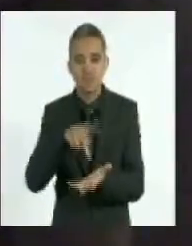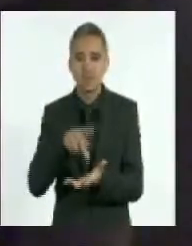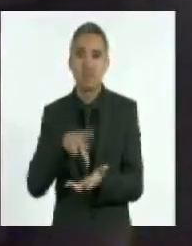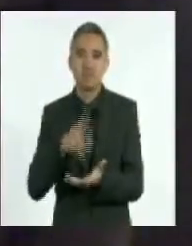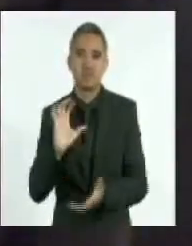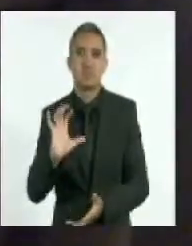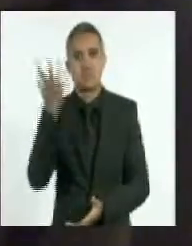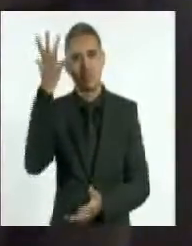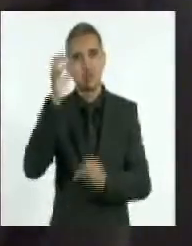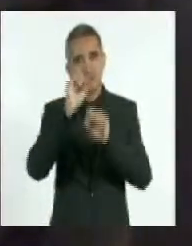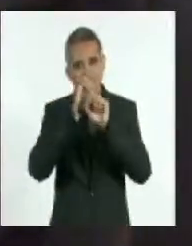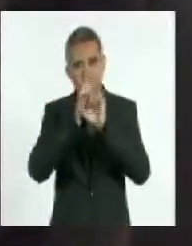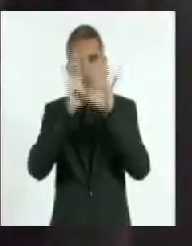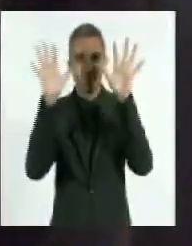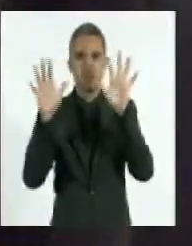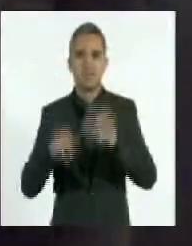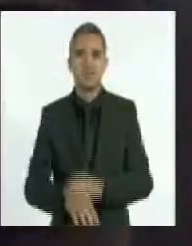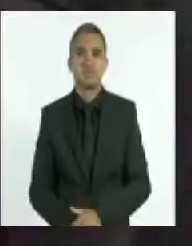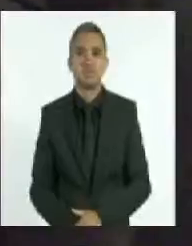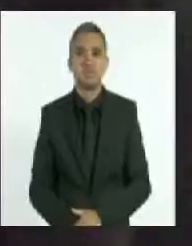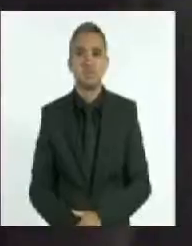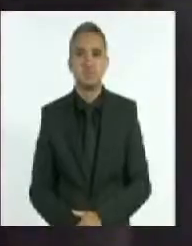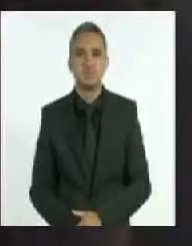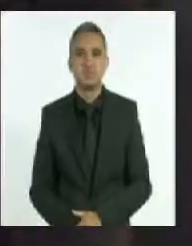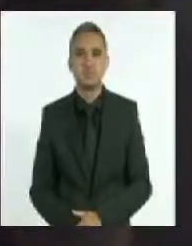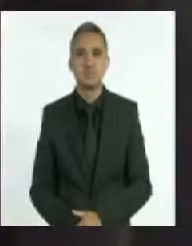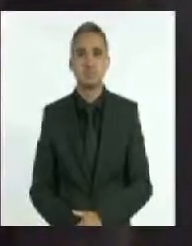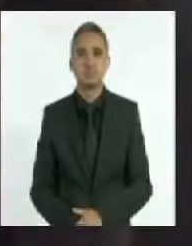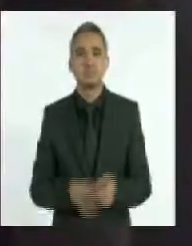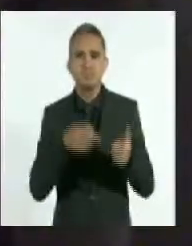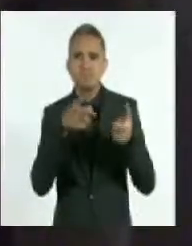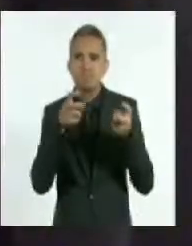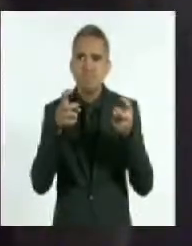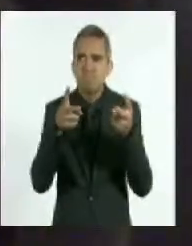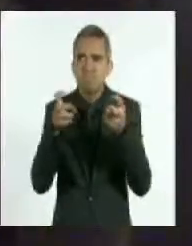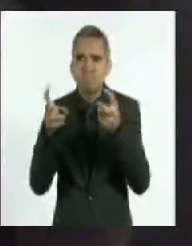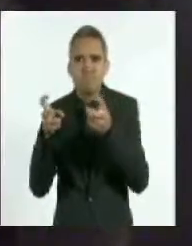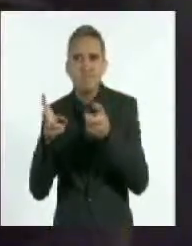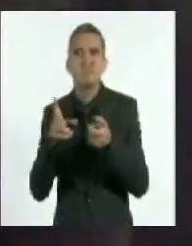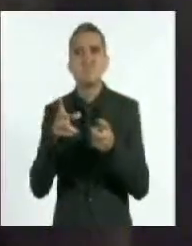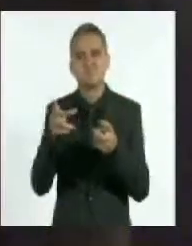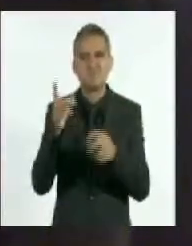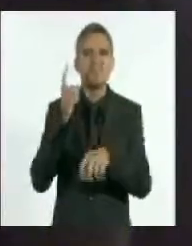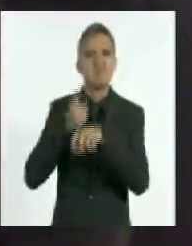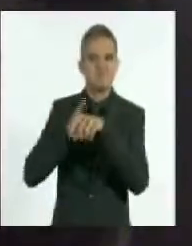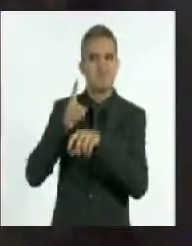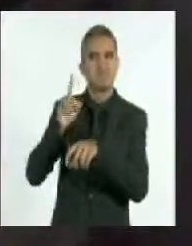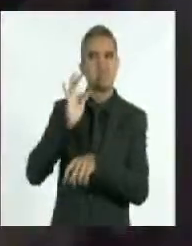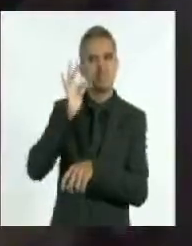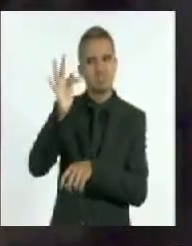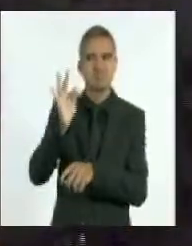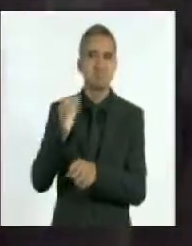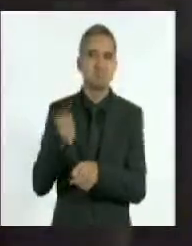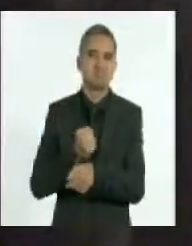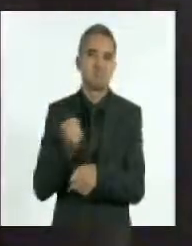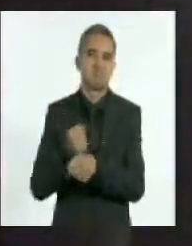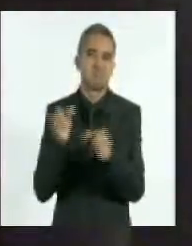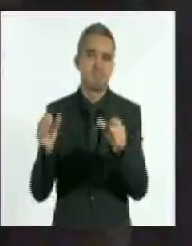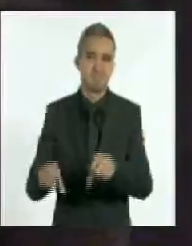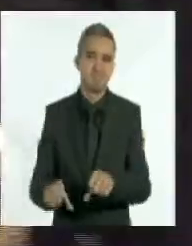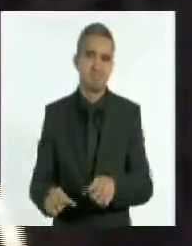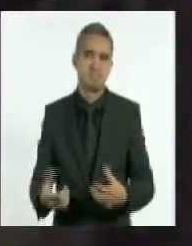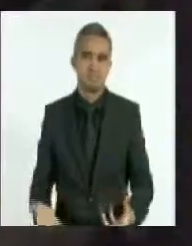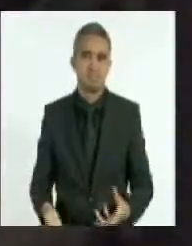estava claro, o que saltava aos olhos, o que o próprio Gabrielli dizia, o que a